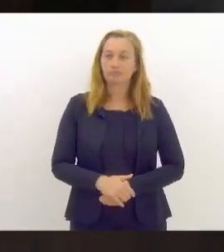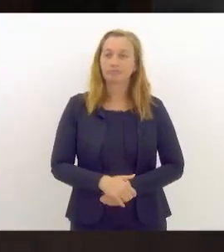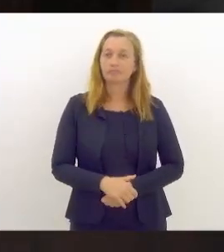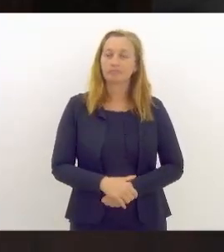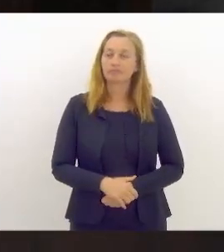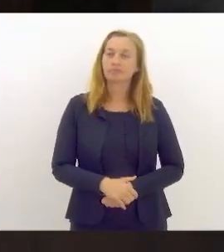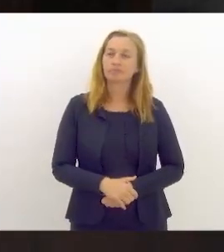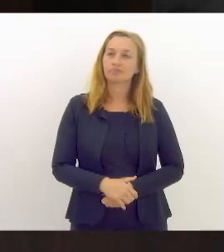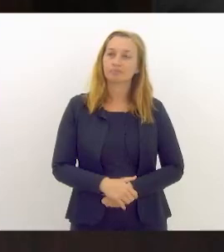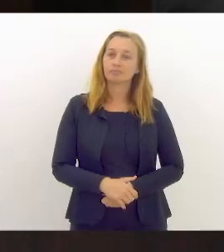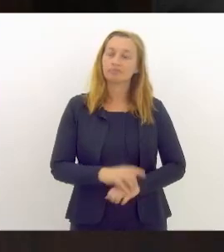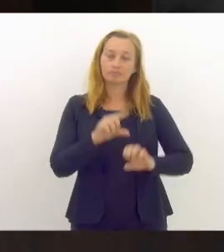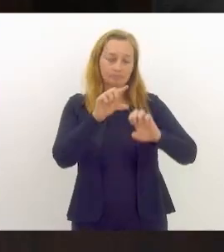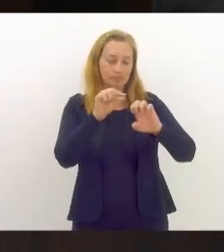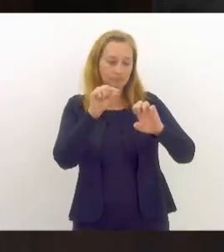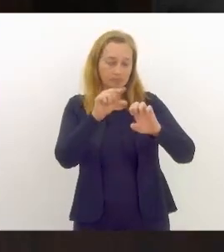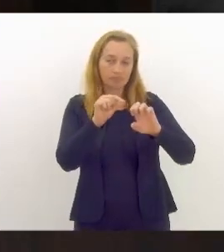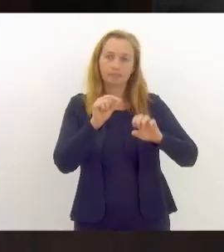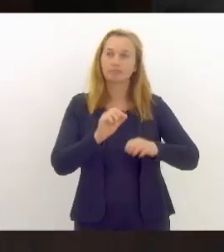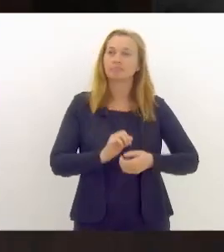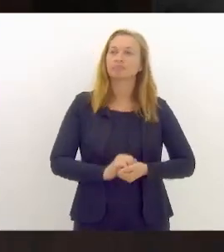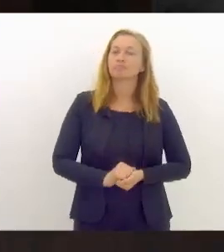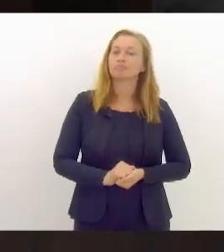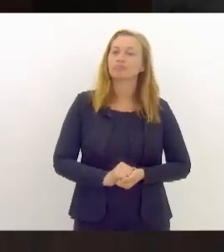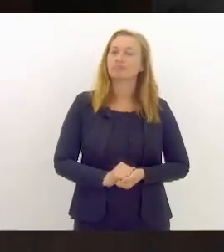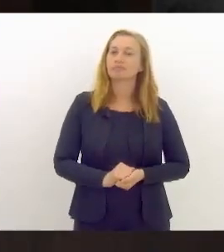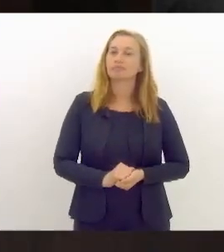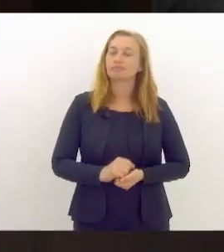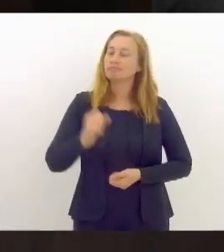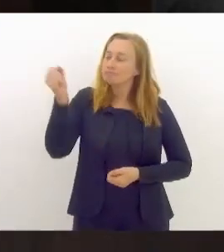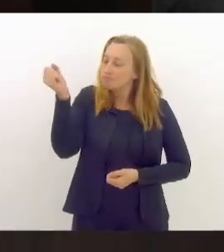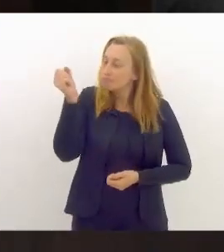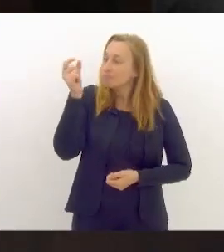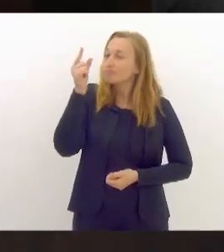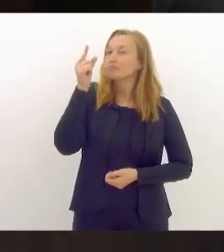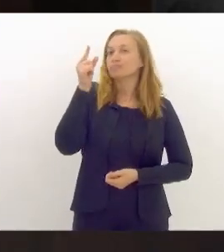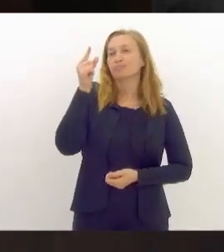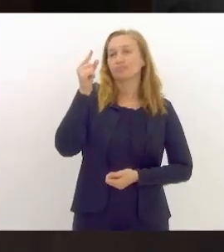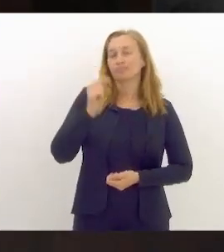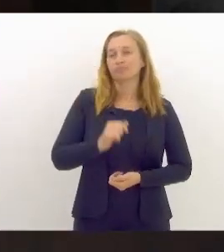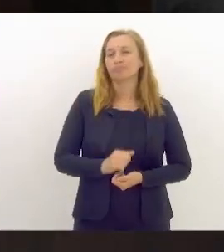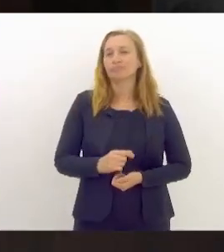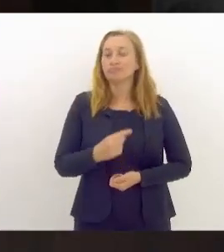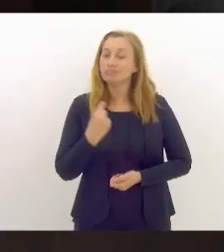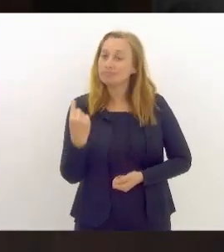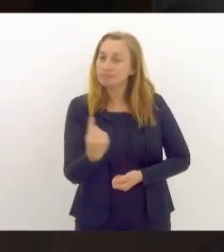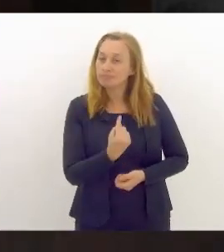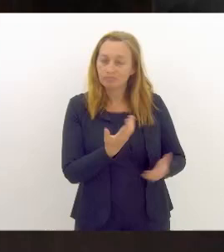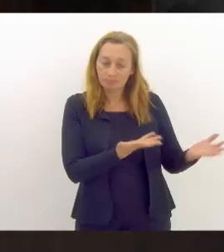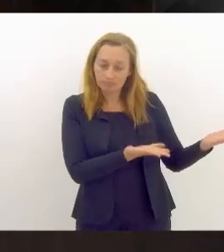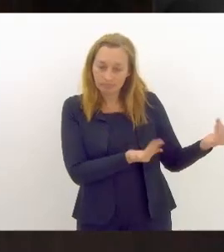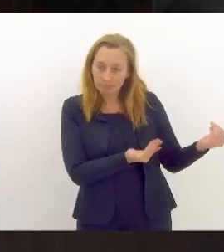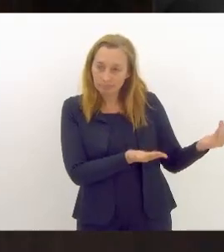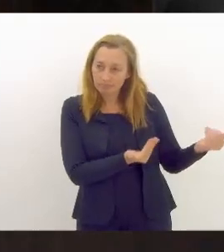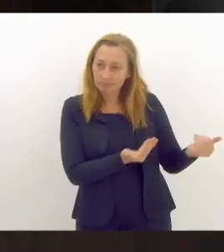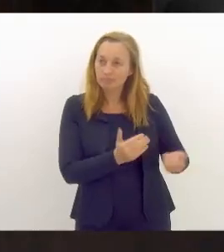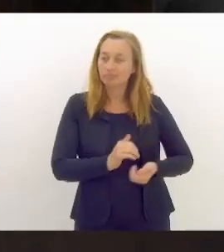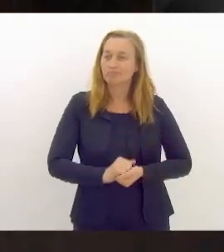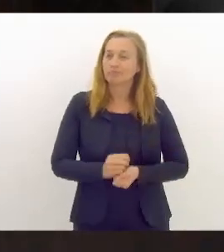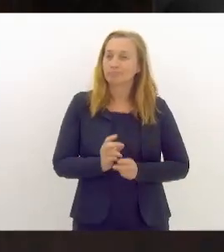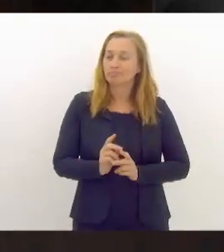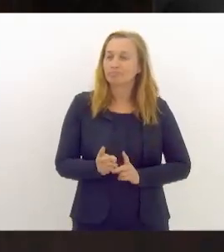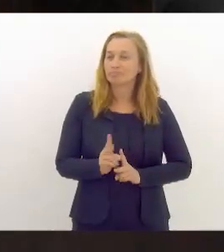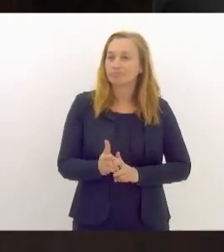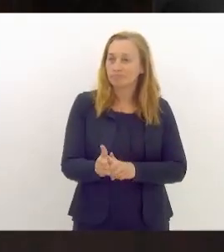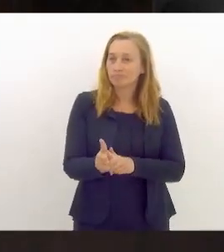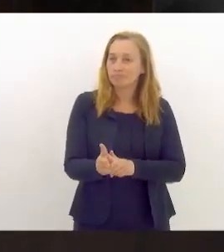vocacionados empreendedores que inspiram a nossa juventude a seguir